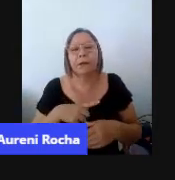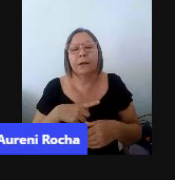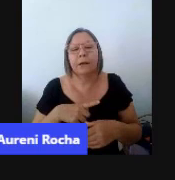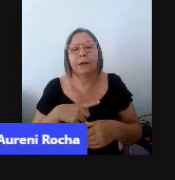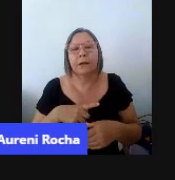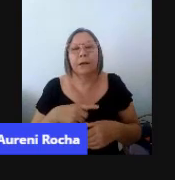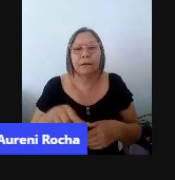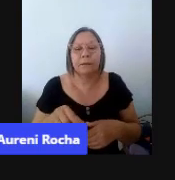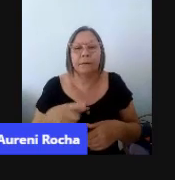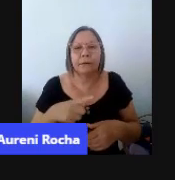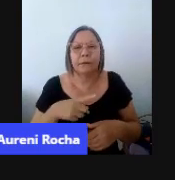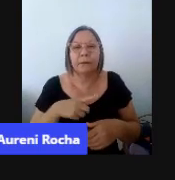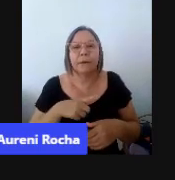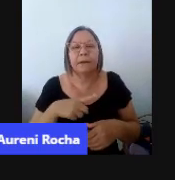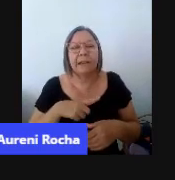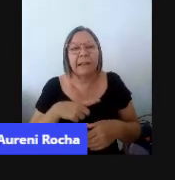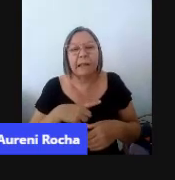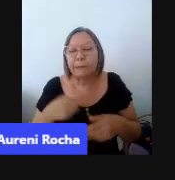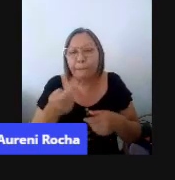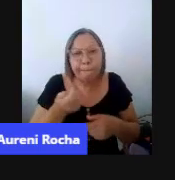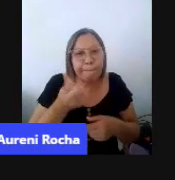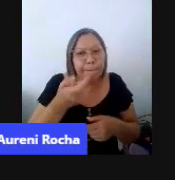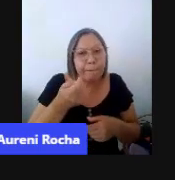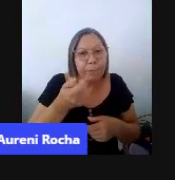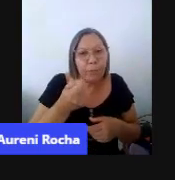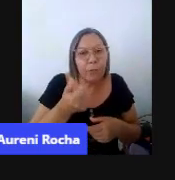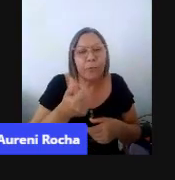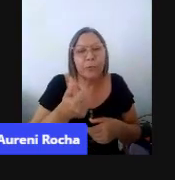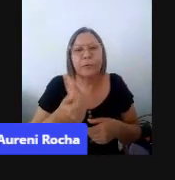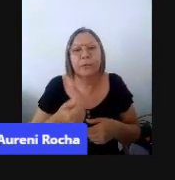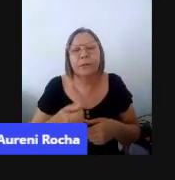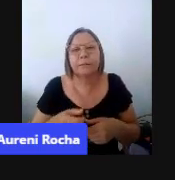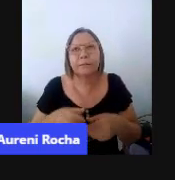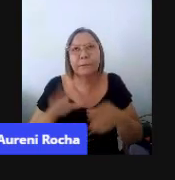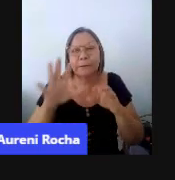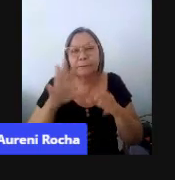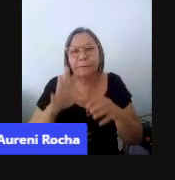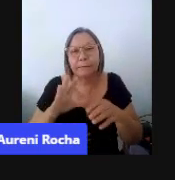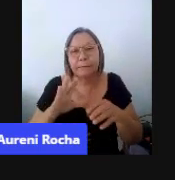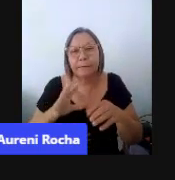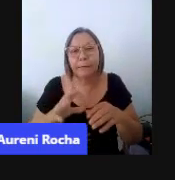poucos ecossistemas tropicais